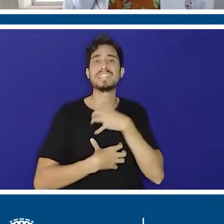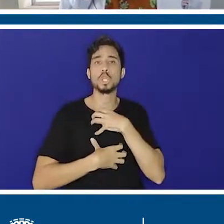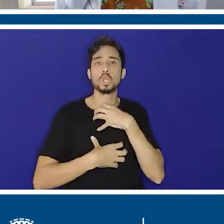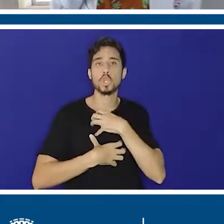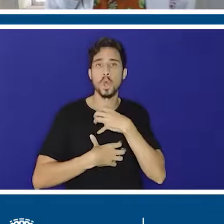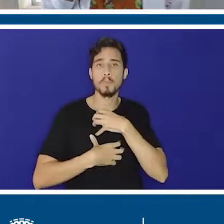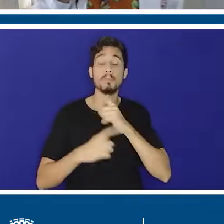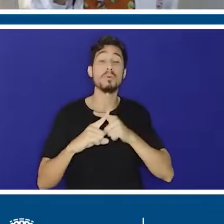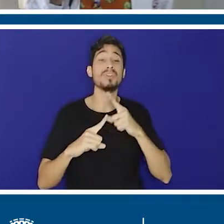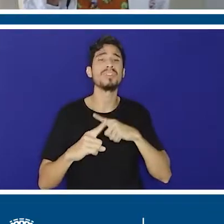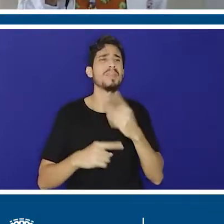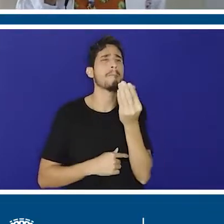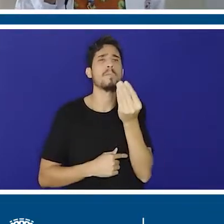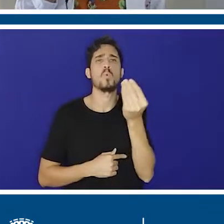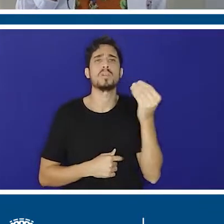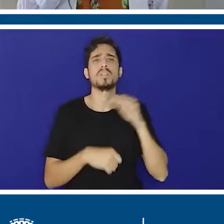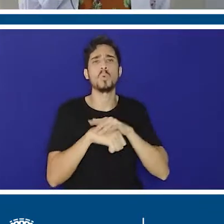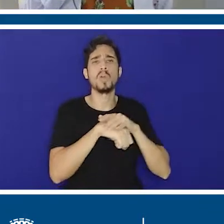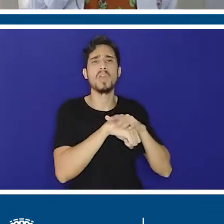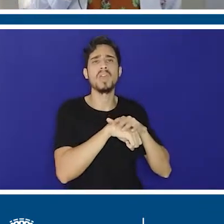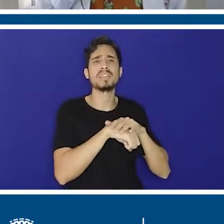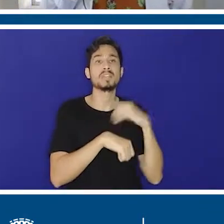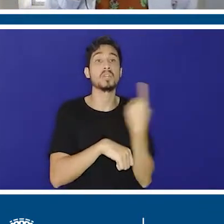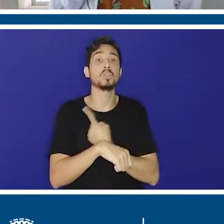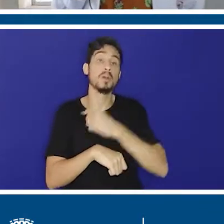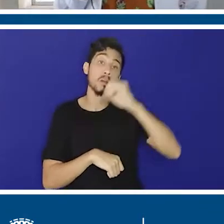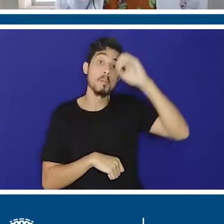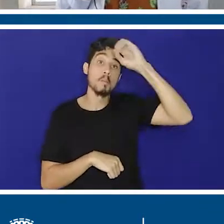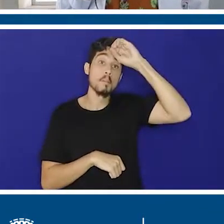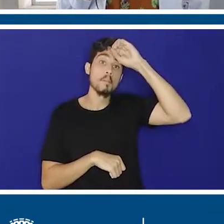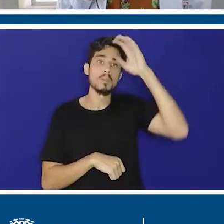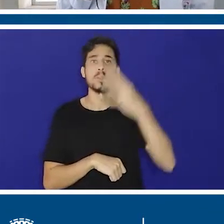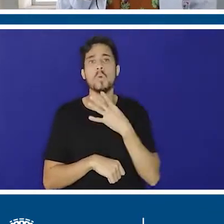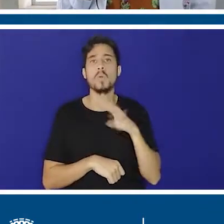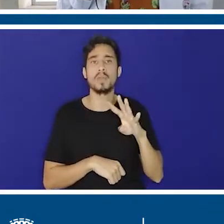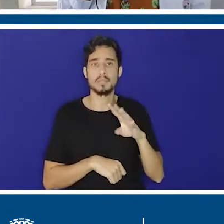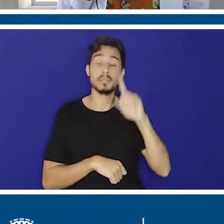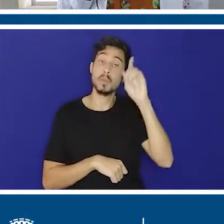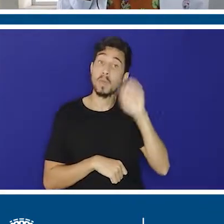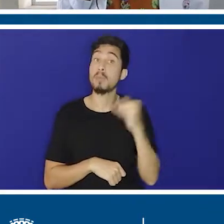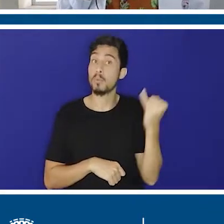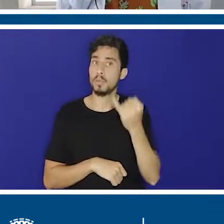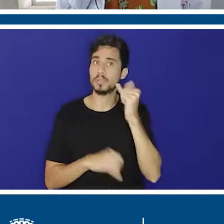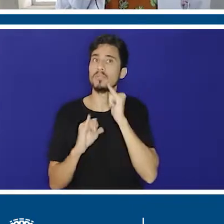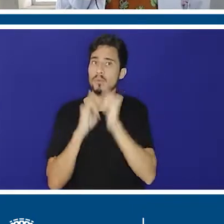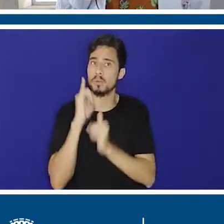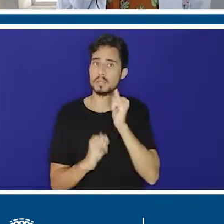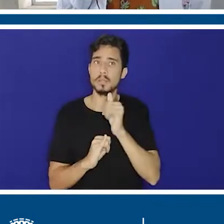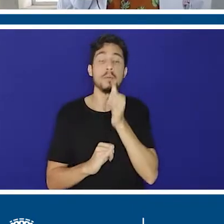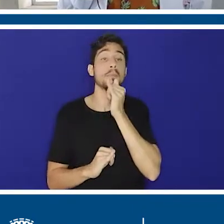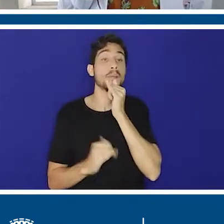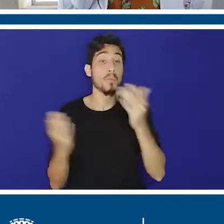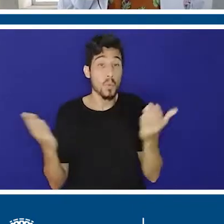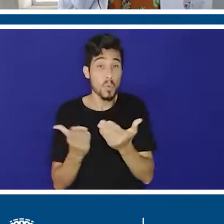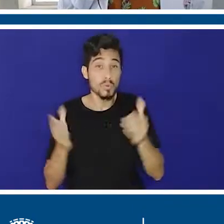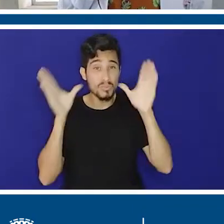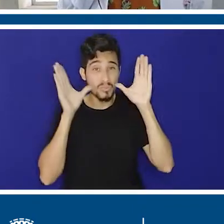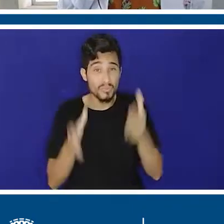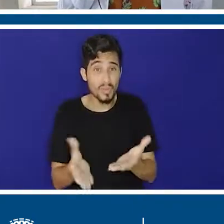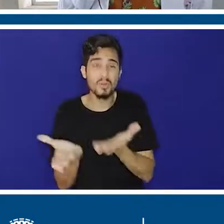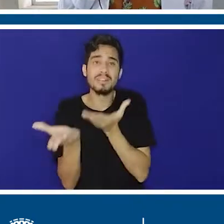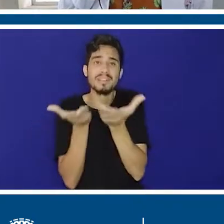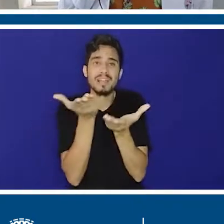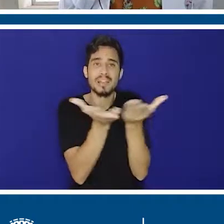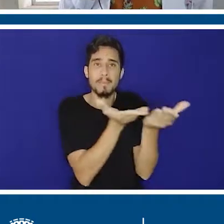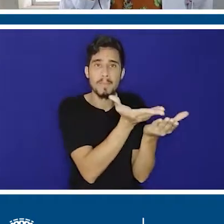ainda desconhece. Então, esse é um dado importante, né? Então, o foco hoje do tratamento é